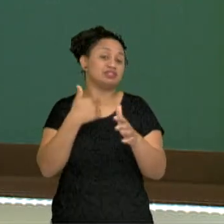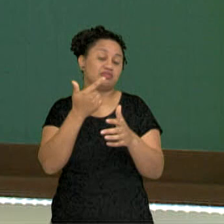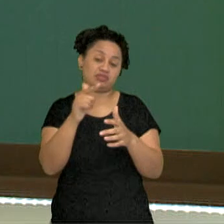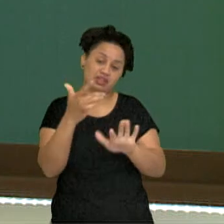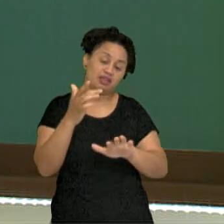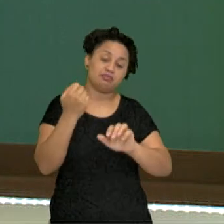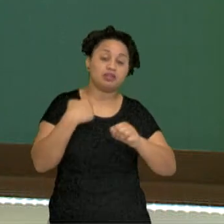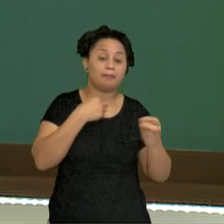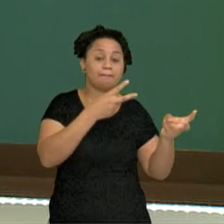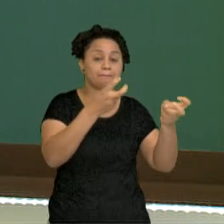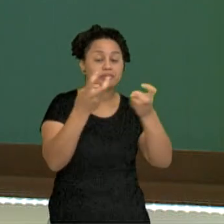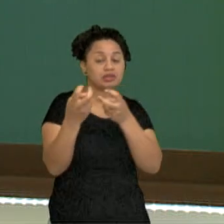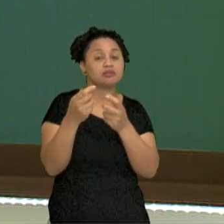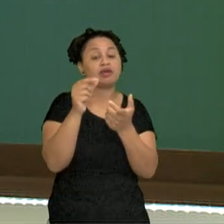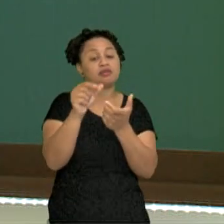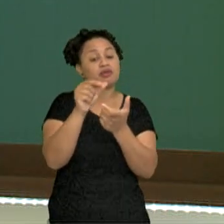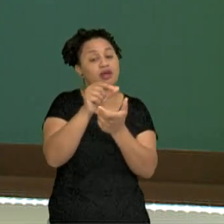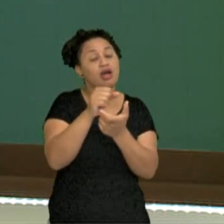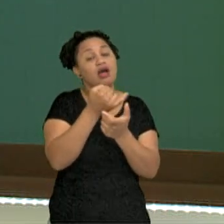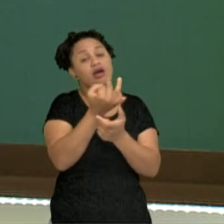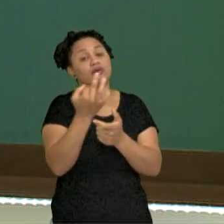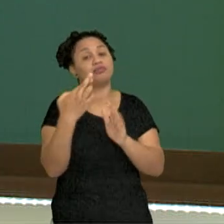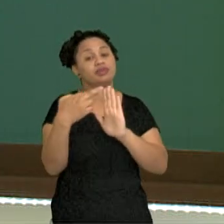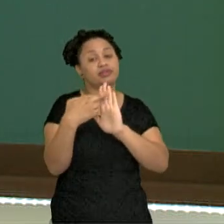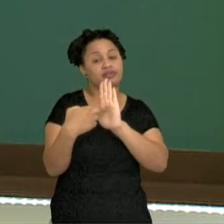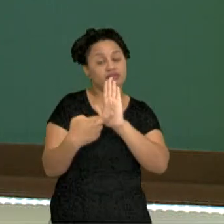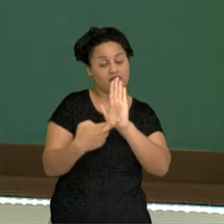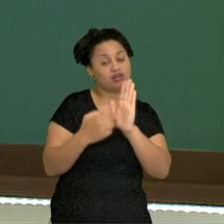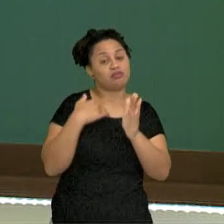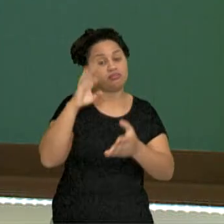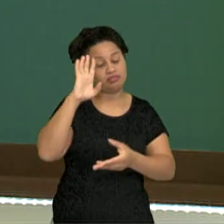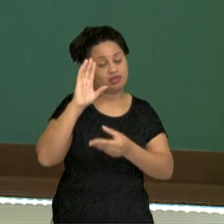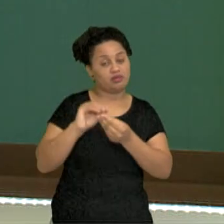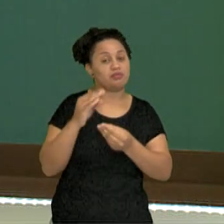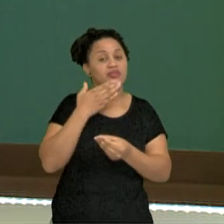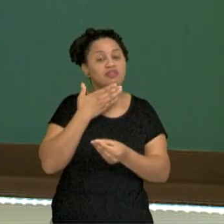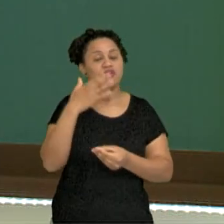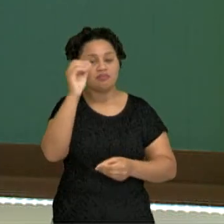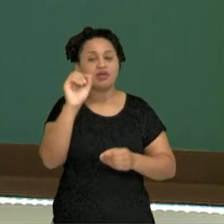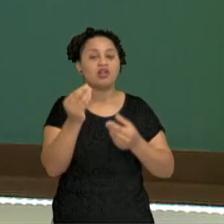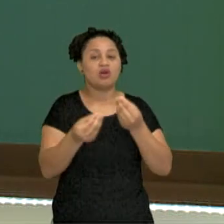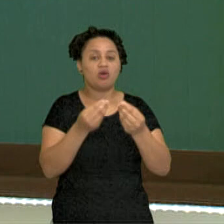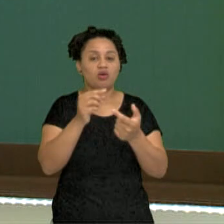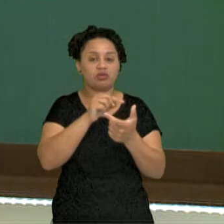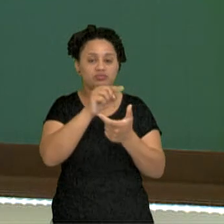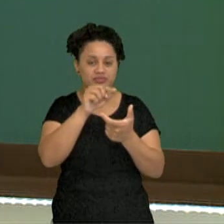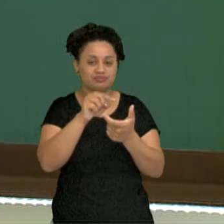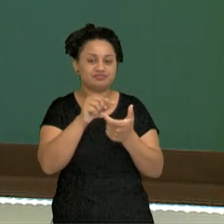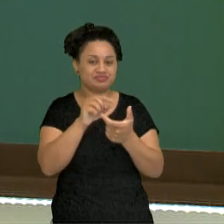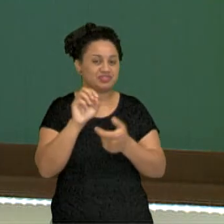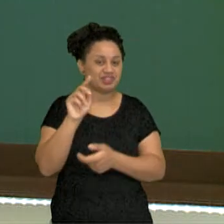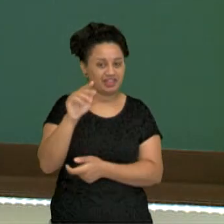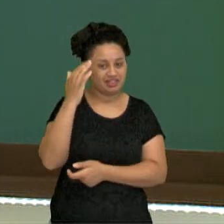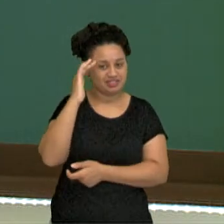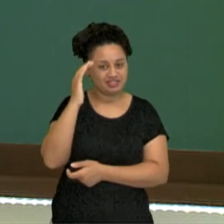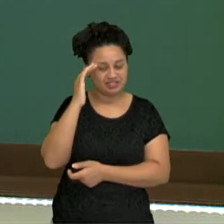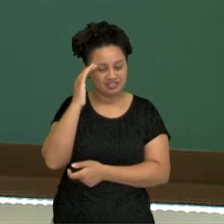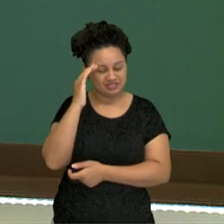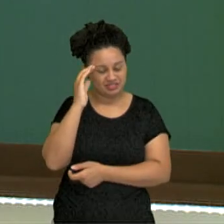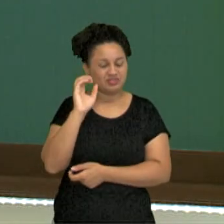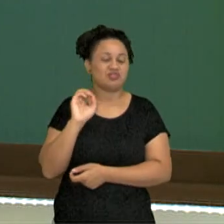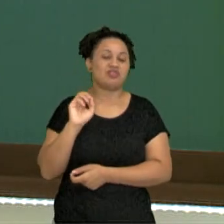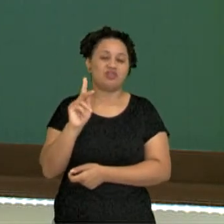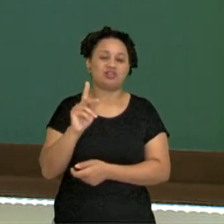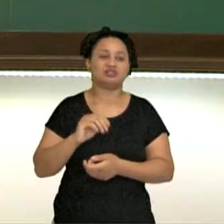precisaremos observar certas regras para compreender melhor essa questão da acentuação. Compreendido? Muito